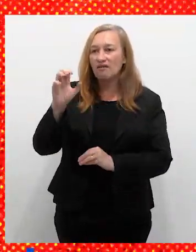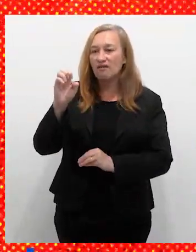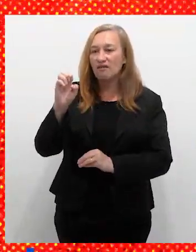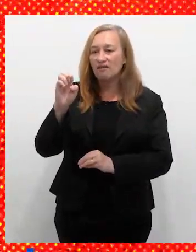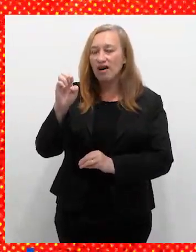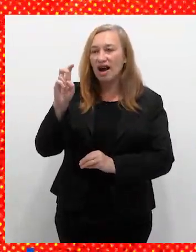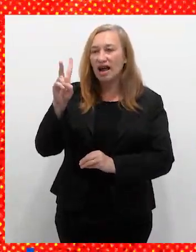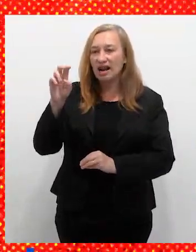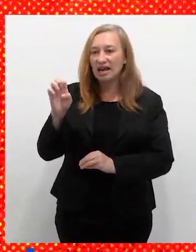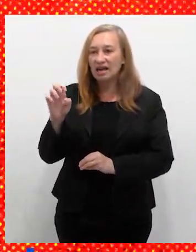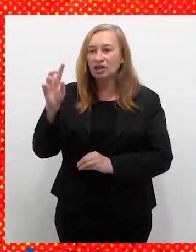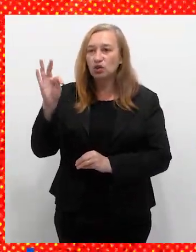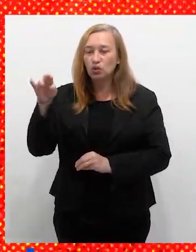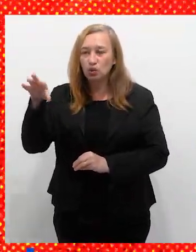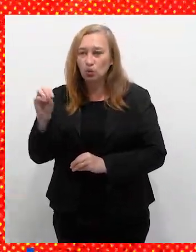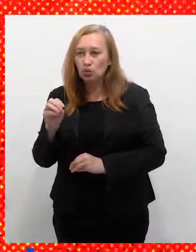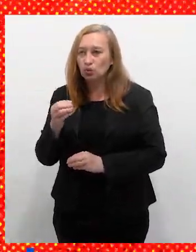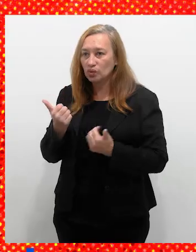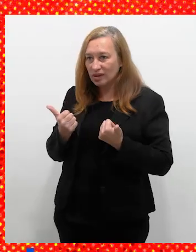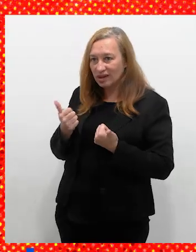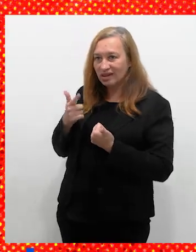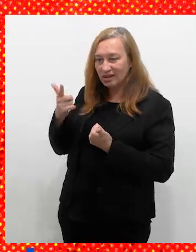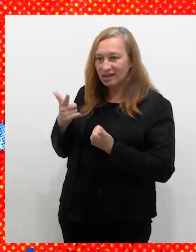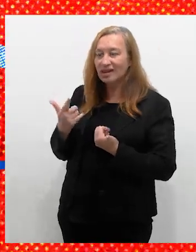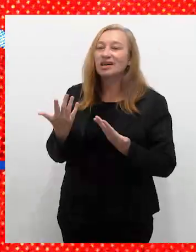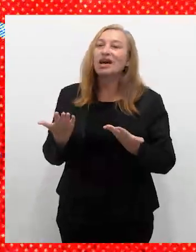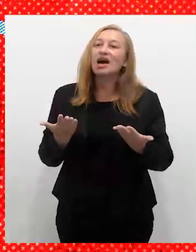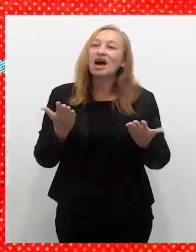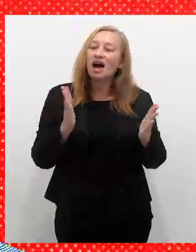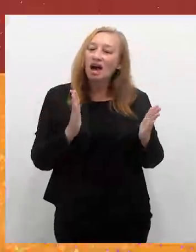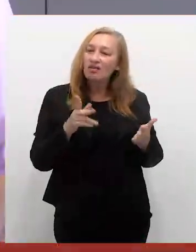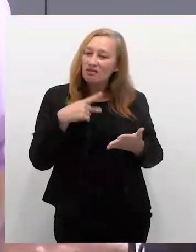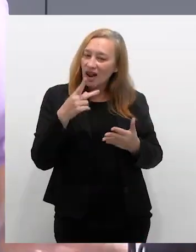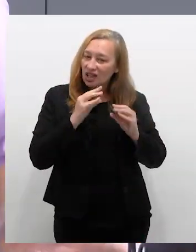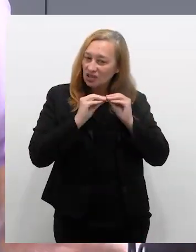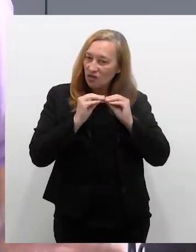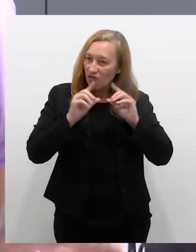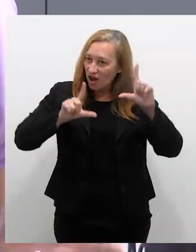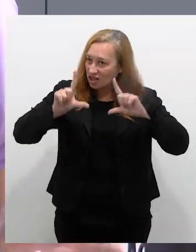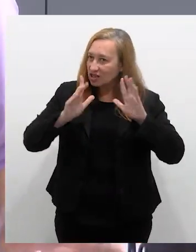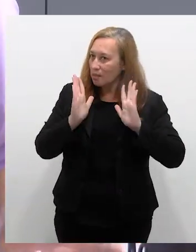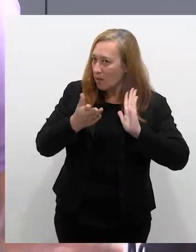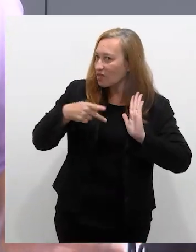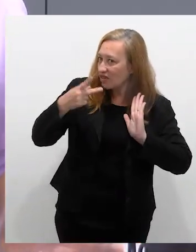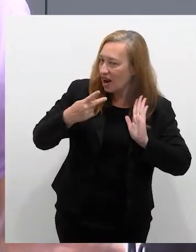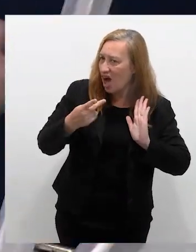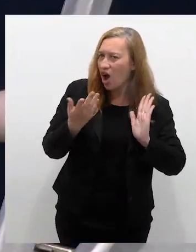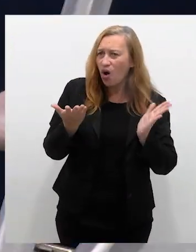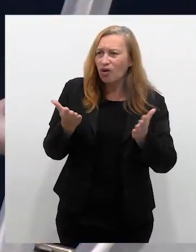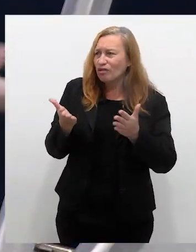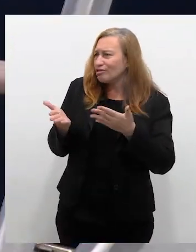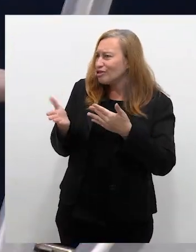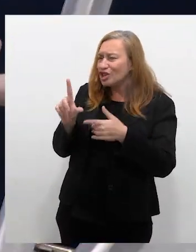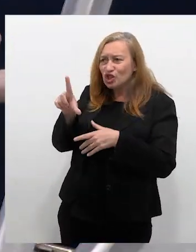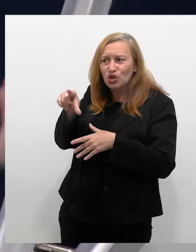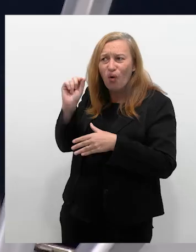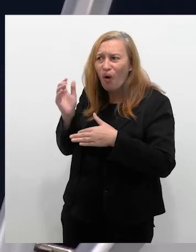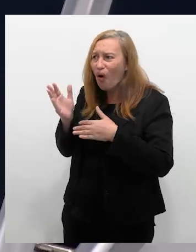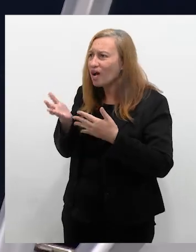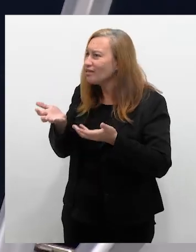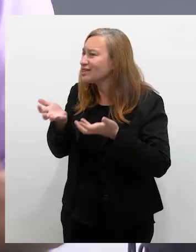Maravilhosa, bombando. Muito bom. Olha, a gente já pode começar a falar de novelas, então? O que você